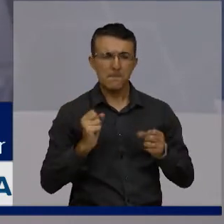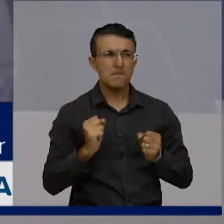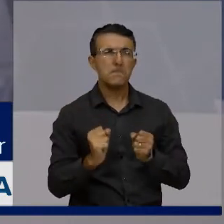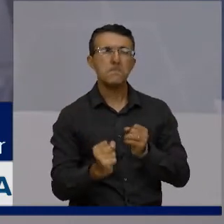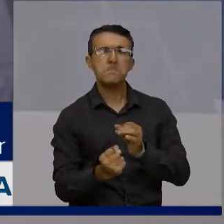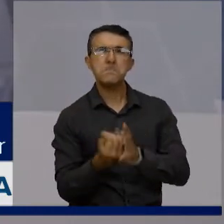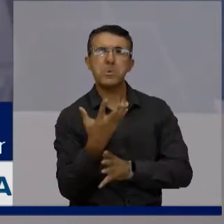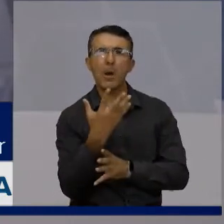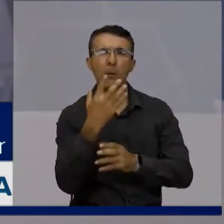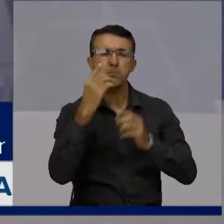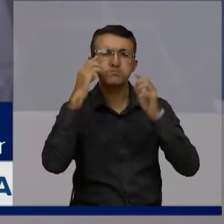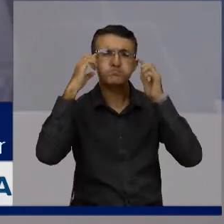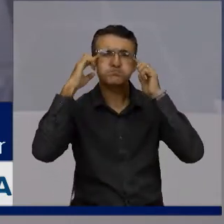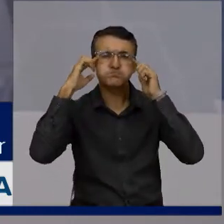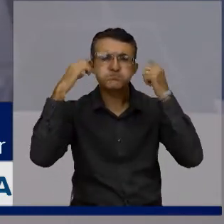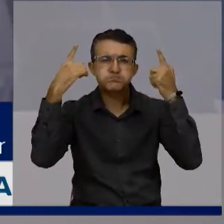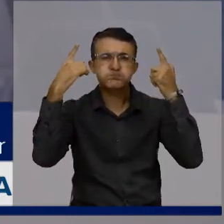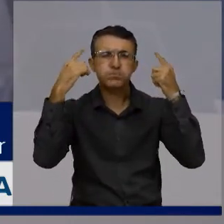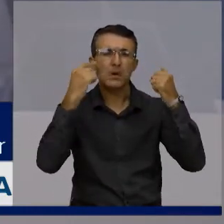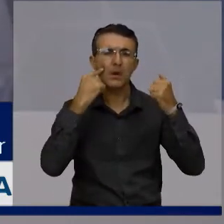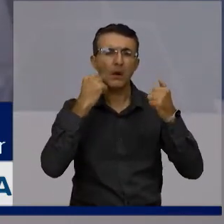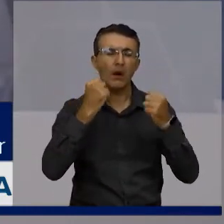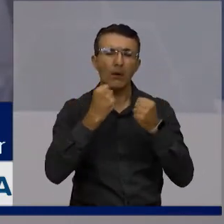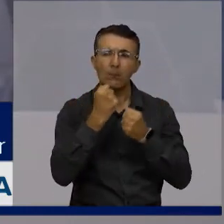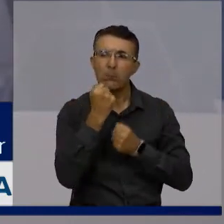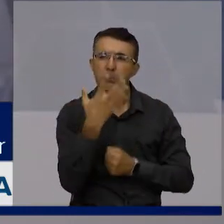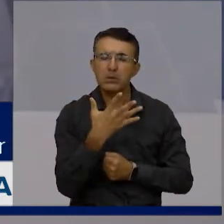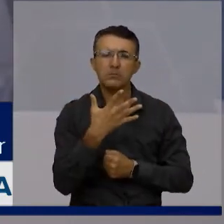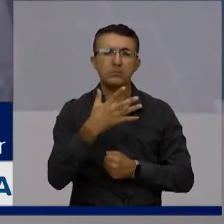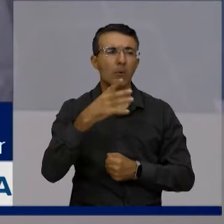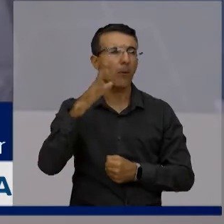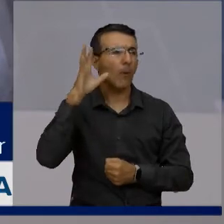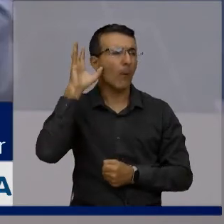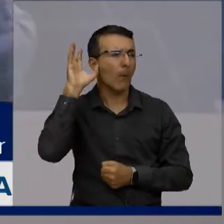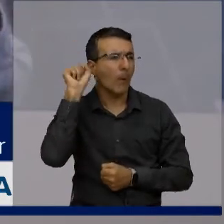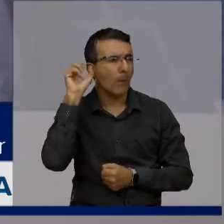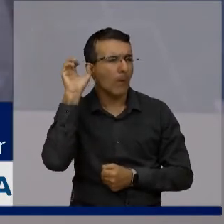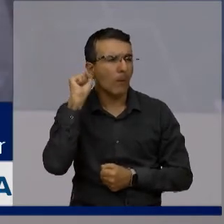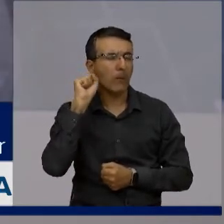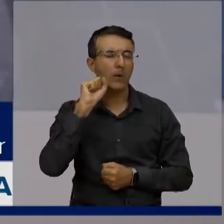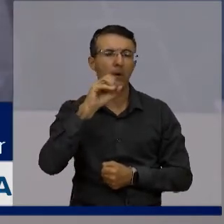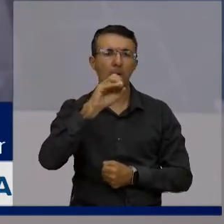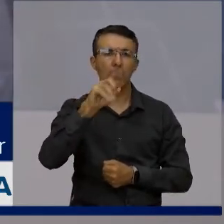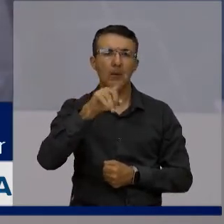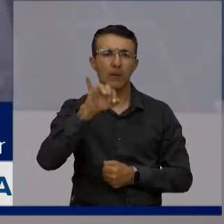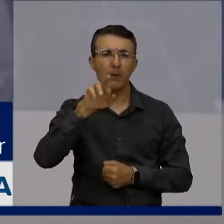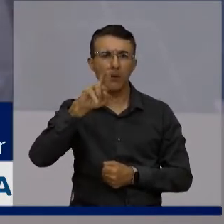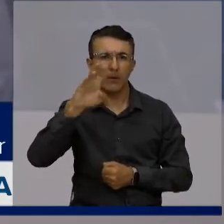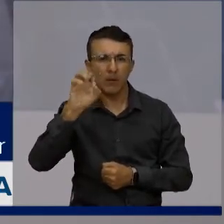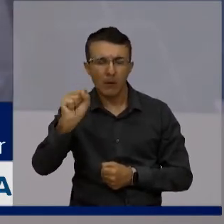bom poder ouvir Dr. Osiris Silva, os feitos que ele já realizou.